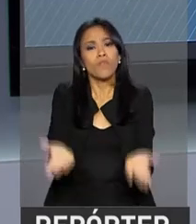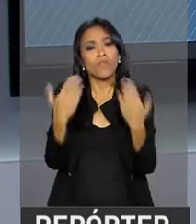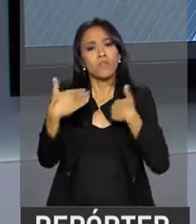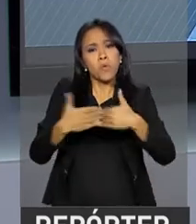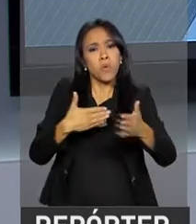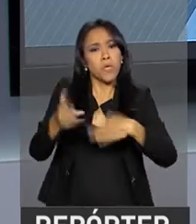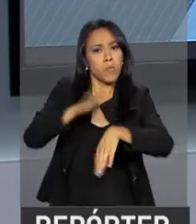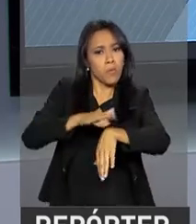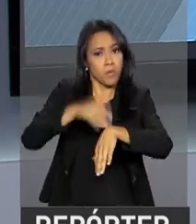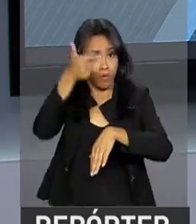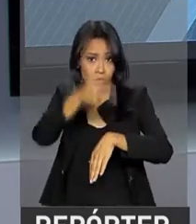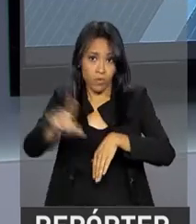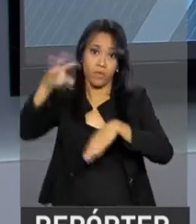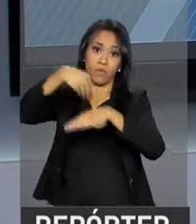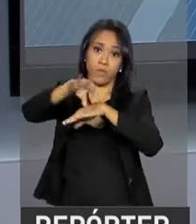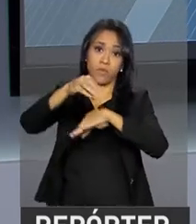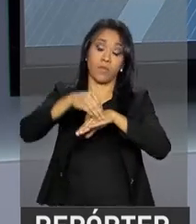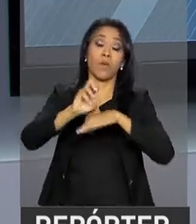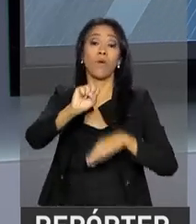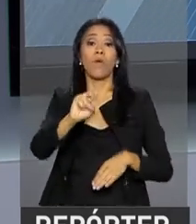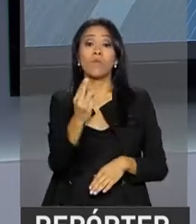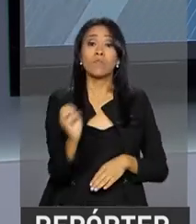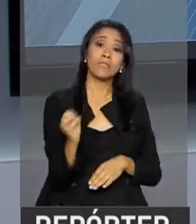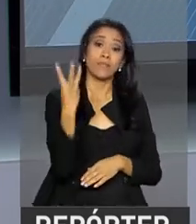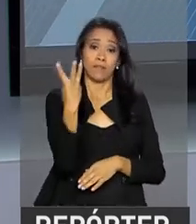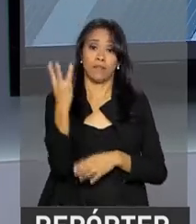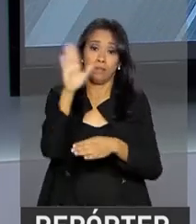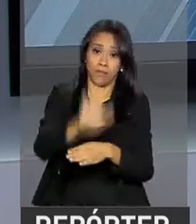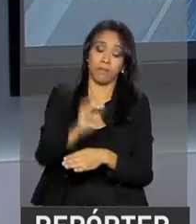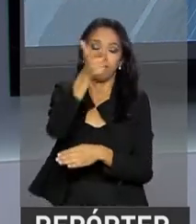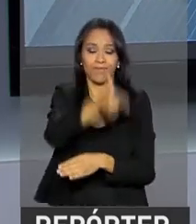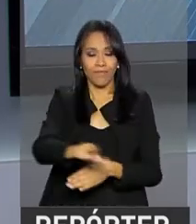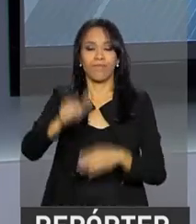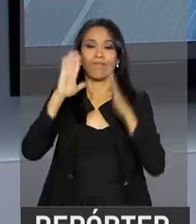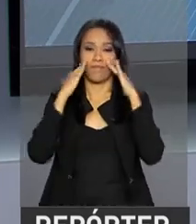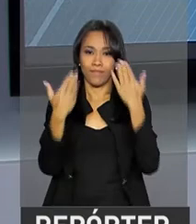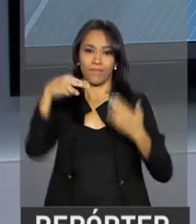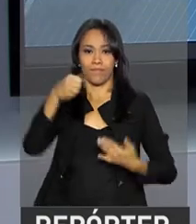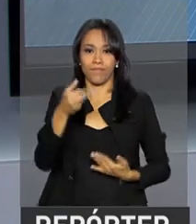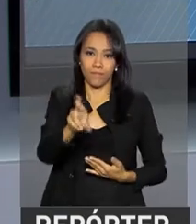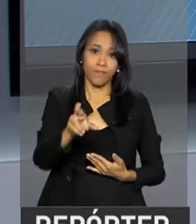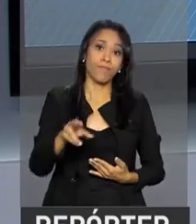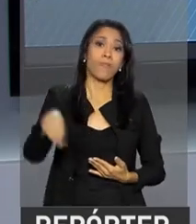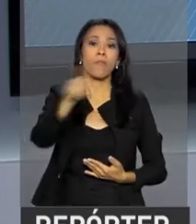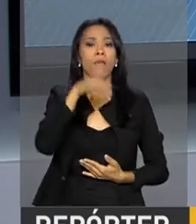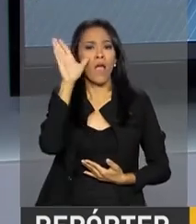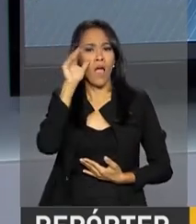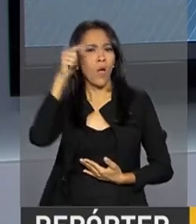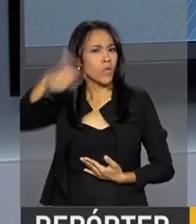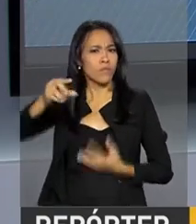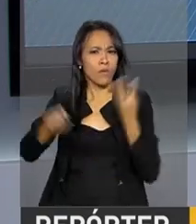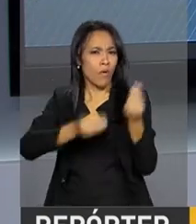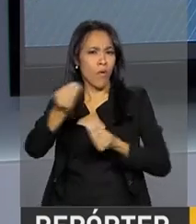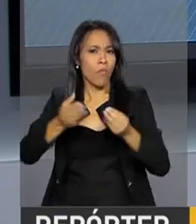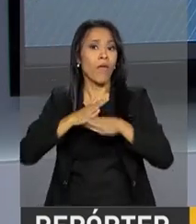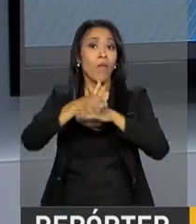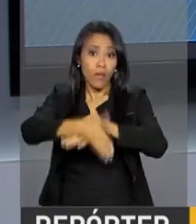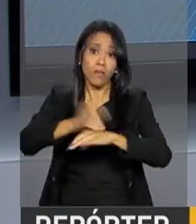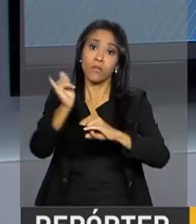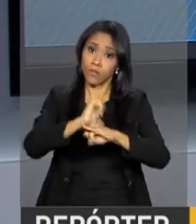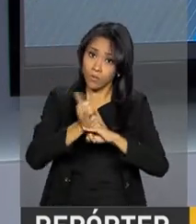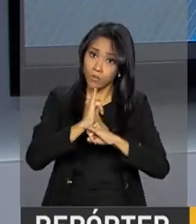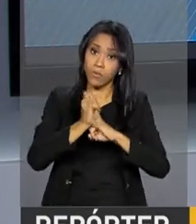momento com outras informações ou às três da tarde na próxima edição do repórter nbr para rever as reportagens basta acessar o youtube